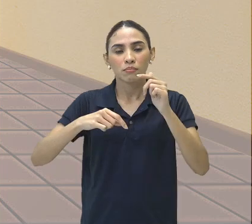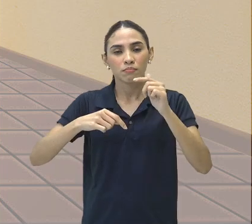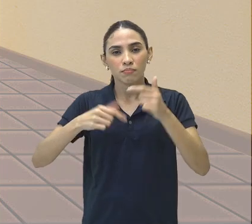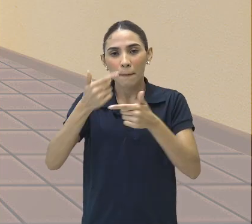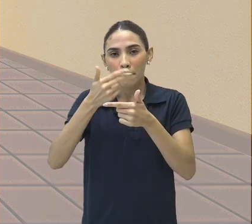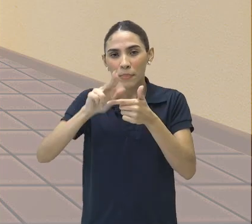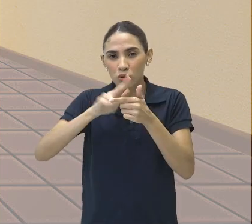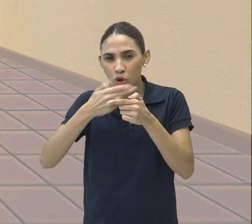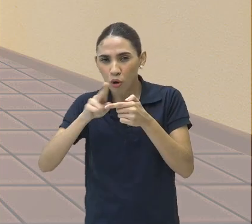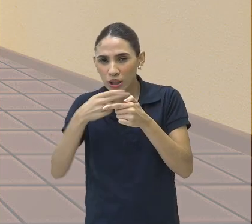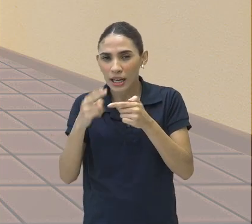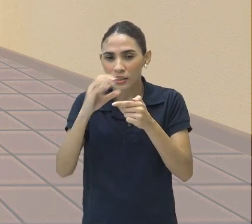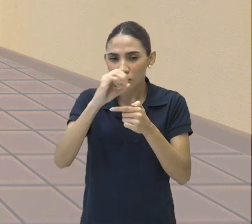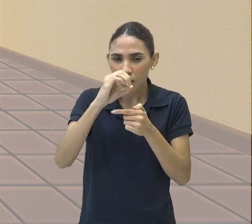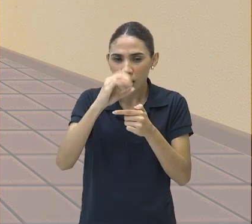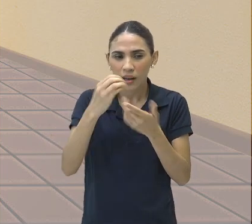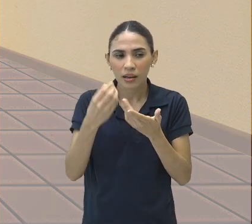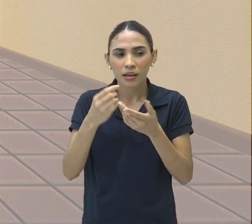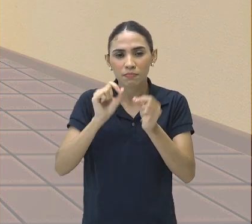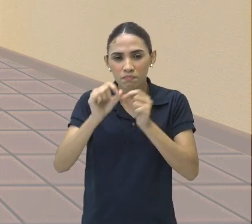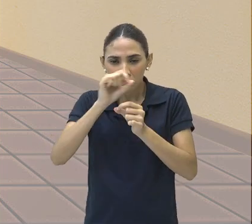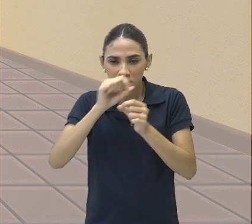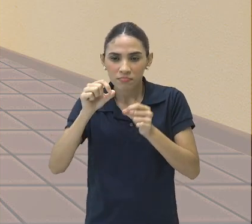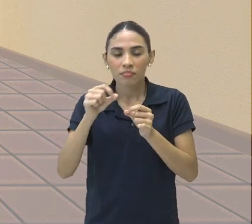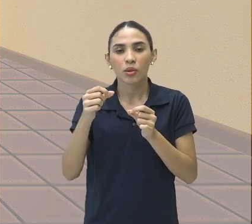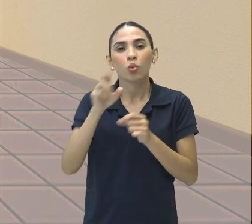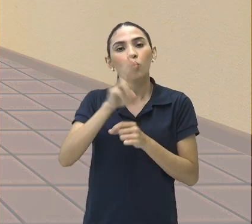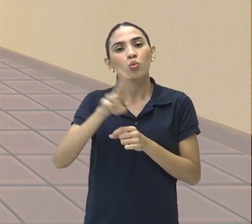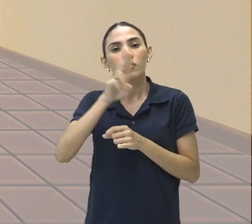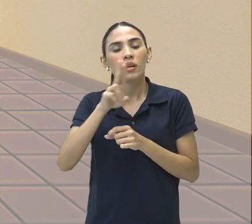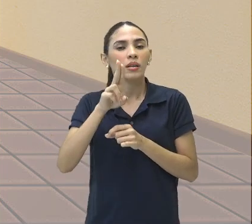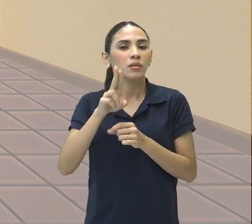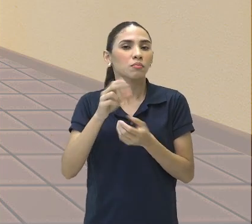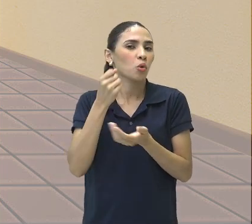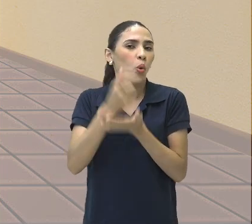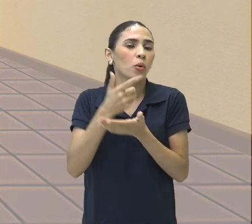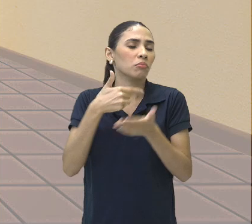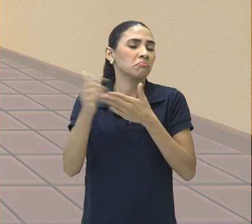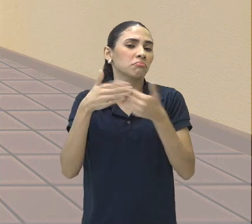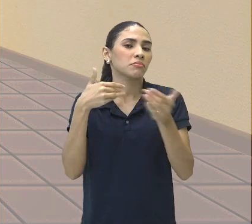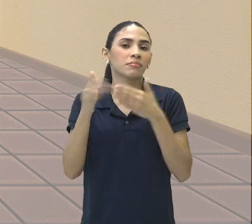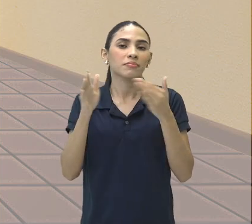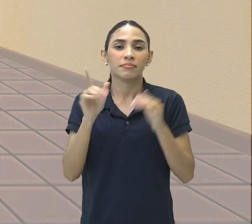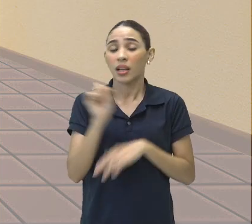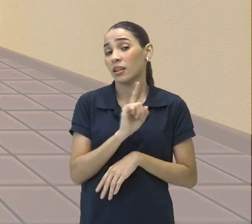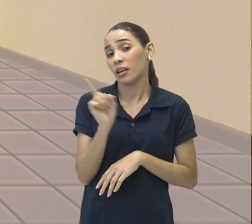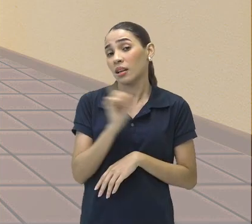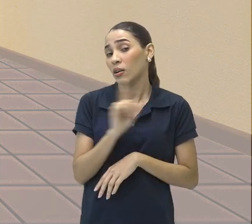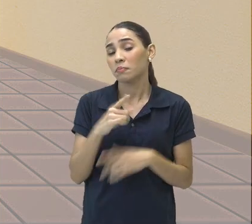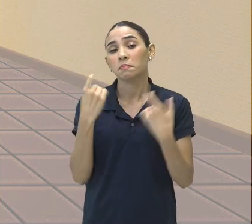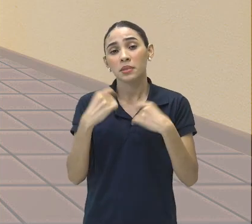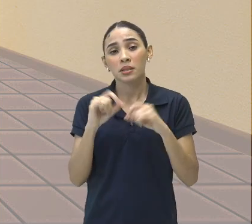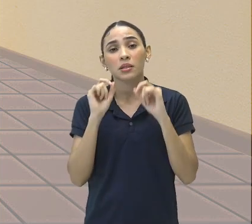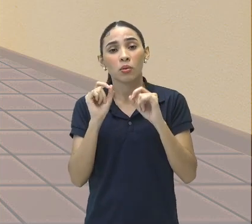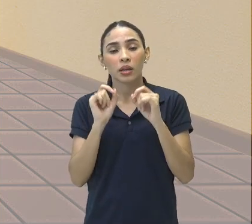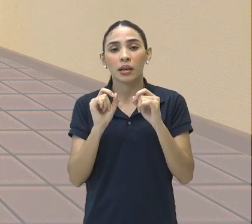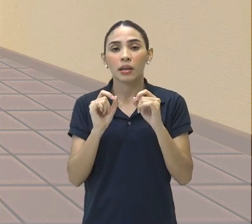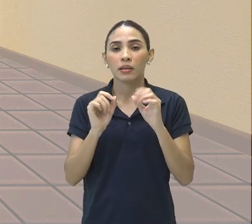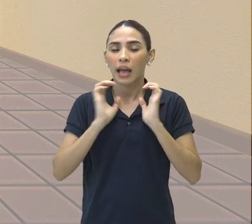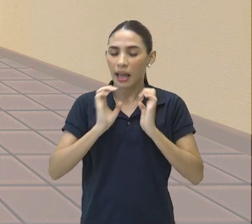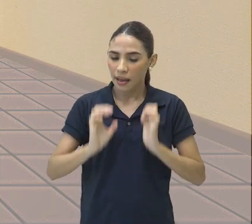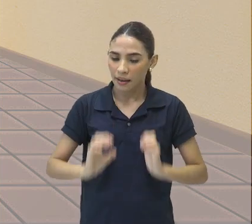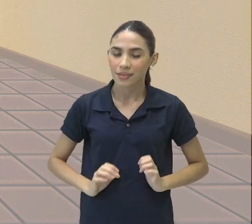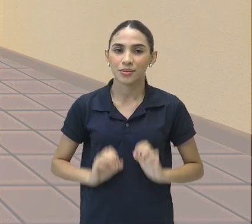brigadeiro vou fazer com sal ao invés de com açúcar, né? Comprou, não interessa. Não, né? Tem que ter questão do bom senso também